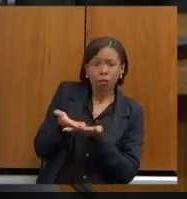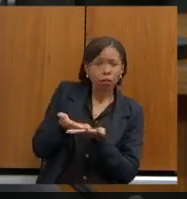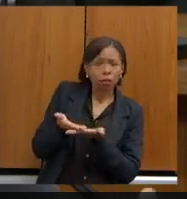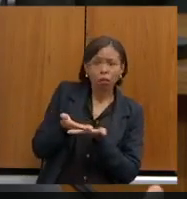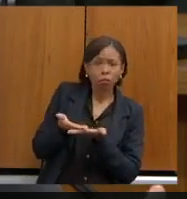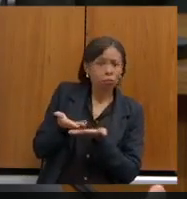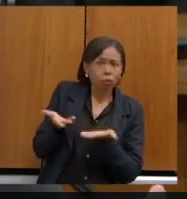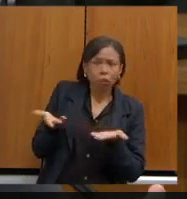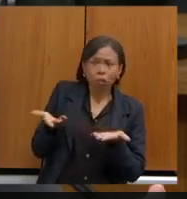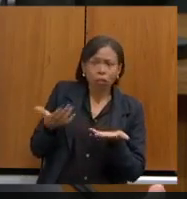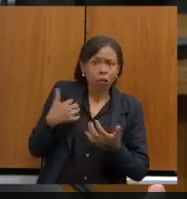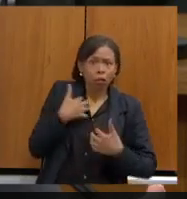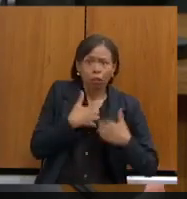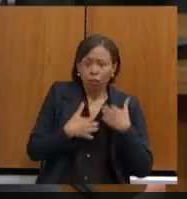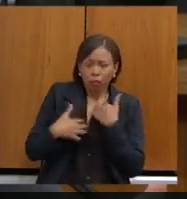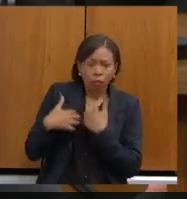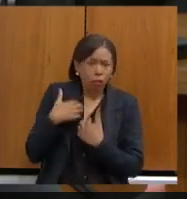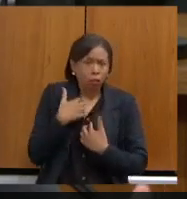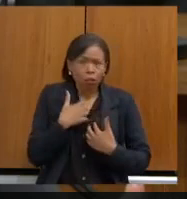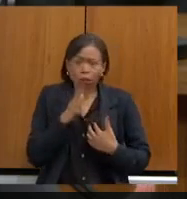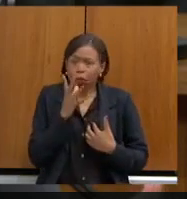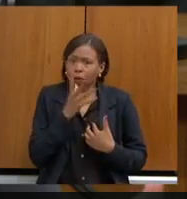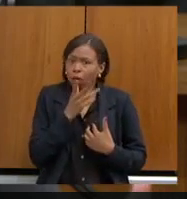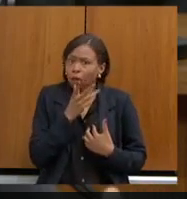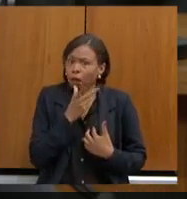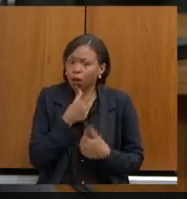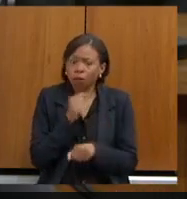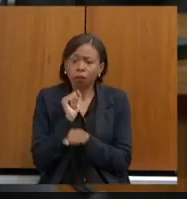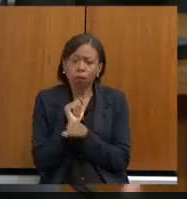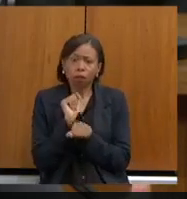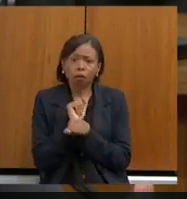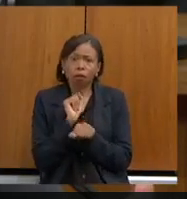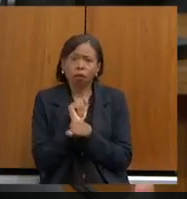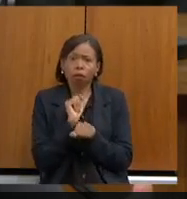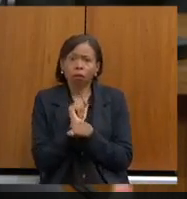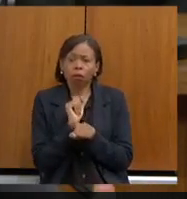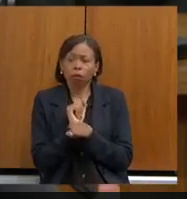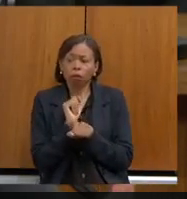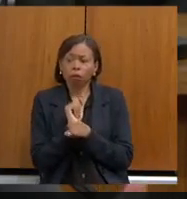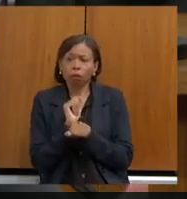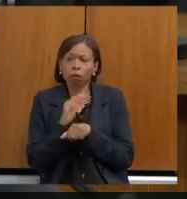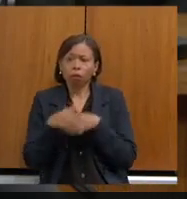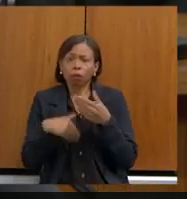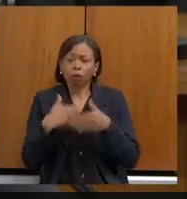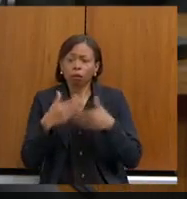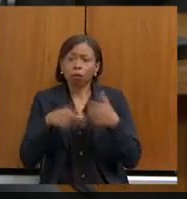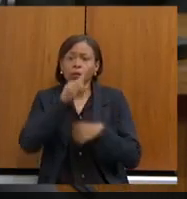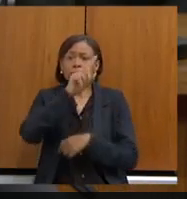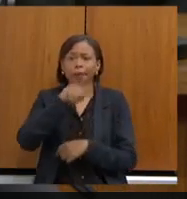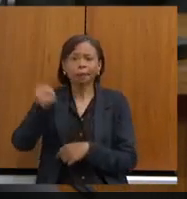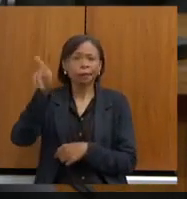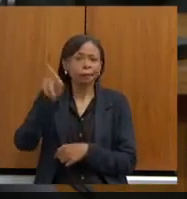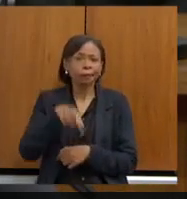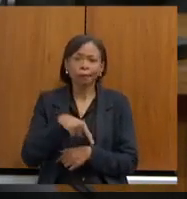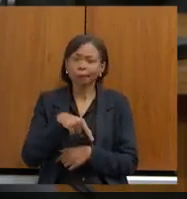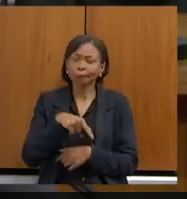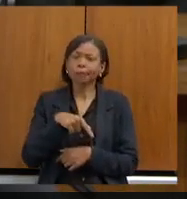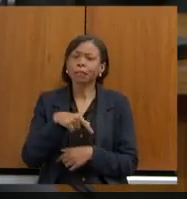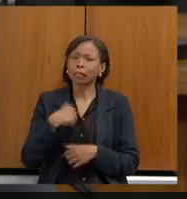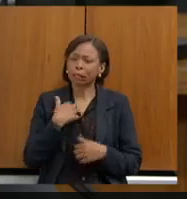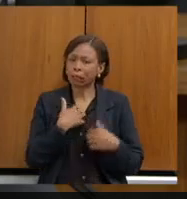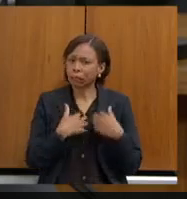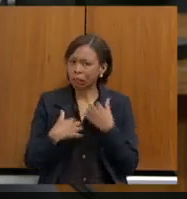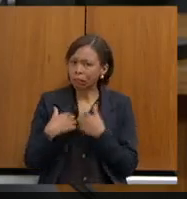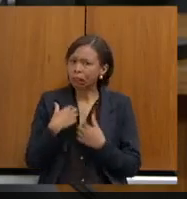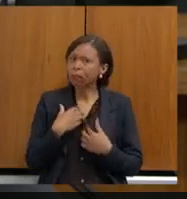já aquela situação enferma guardando com tudo marcado cancelo tudo foi o foi foi dá mais